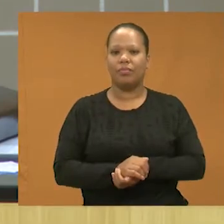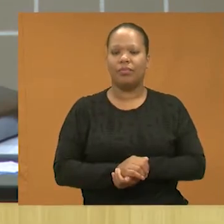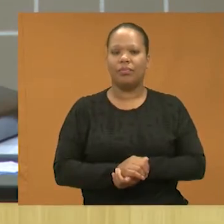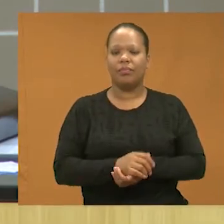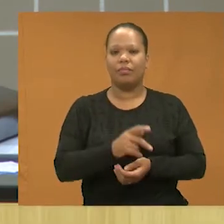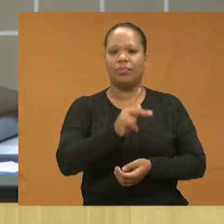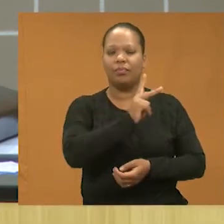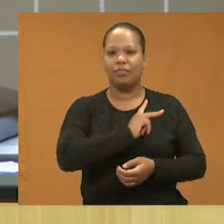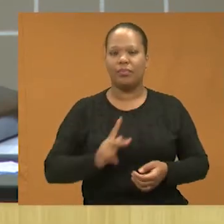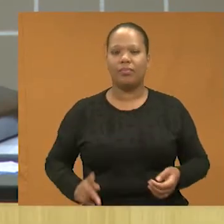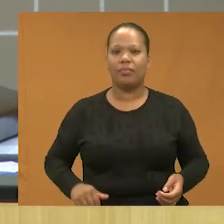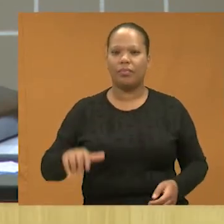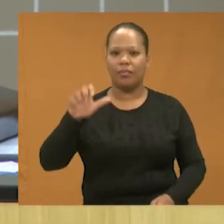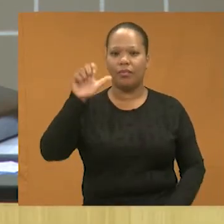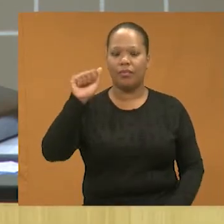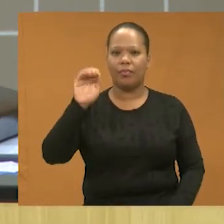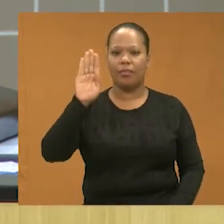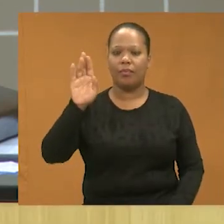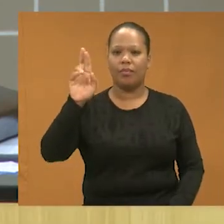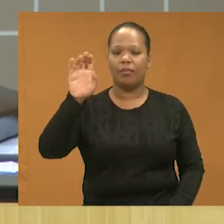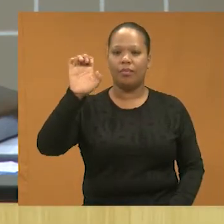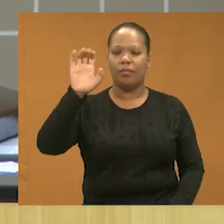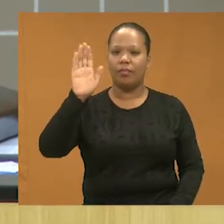Autoria, vereador Abner de Madureira.